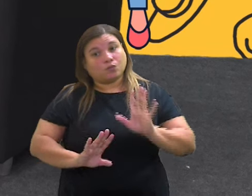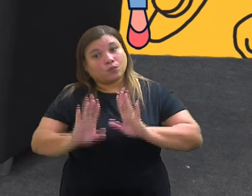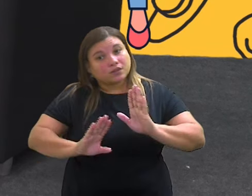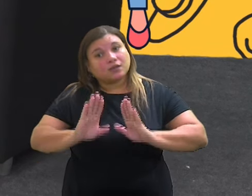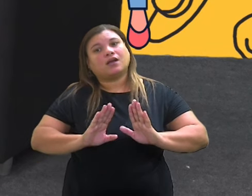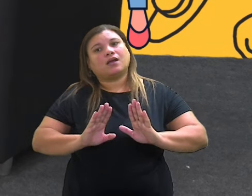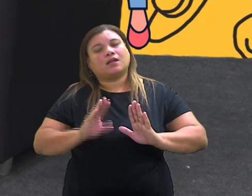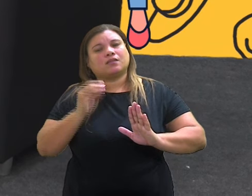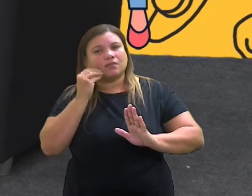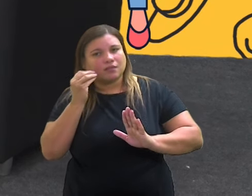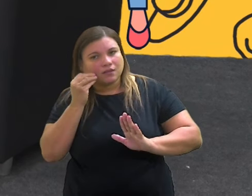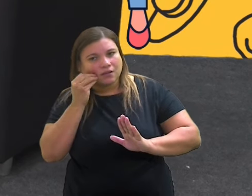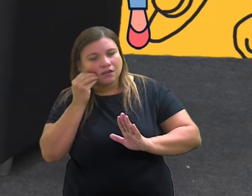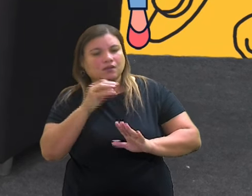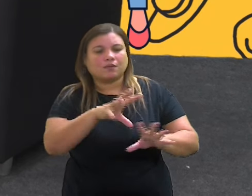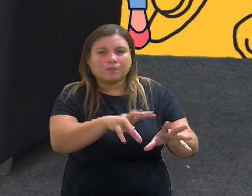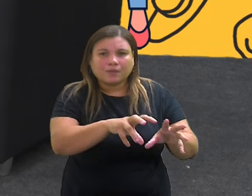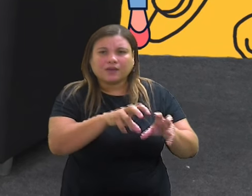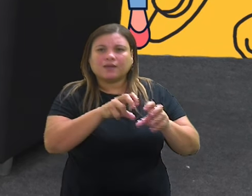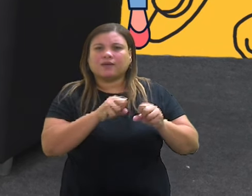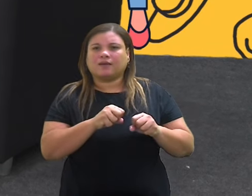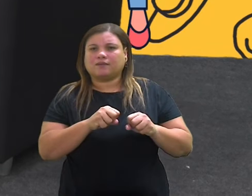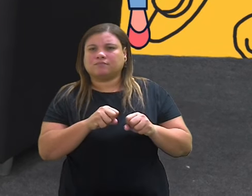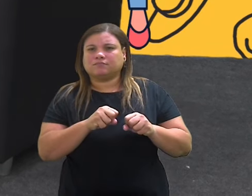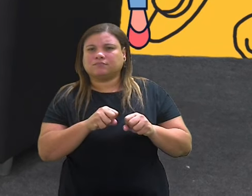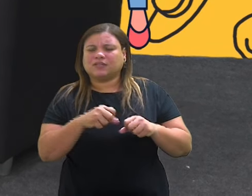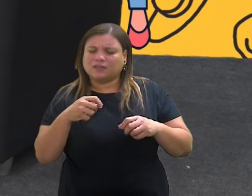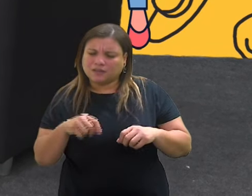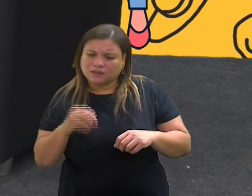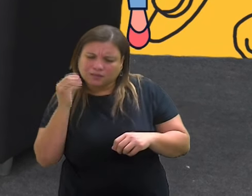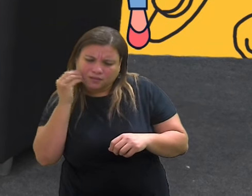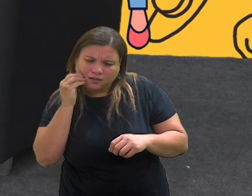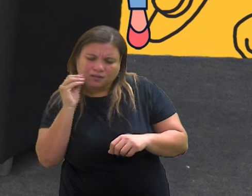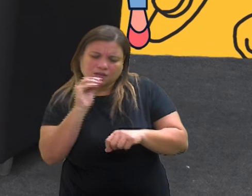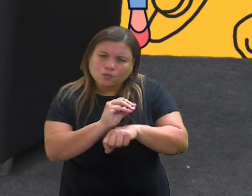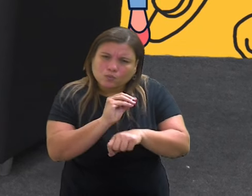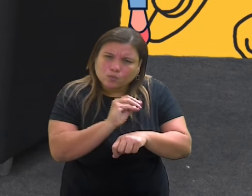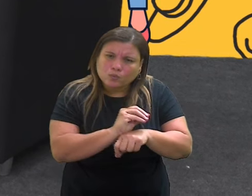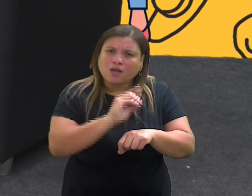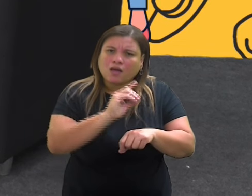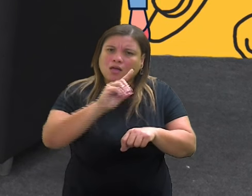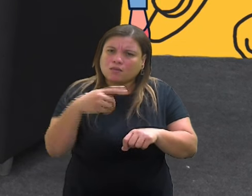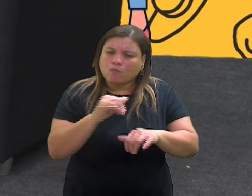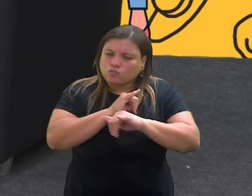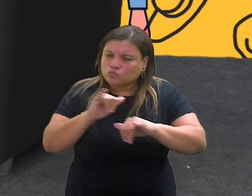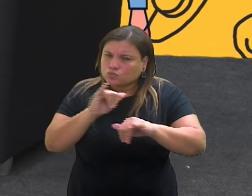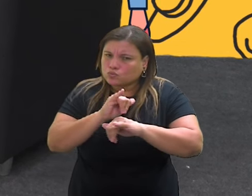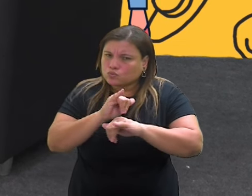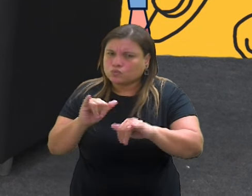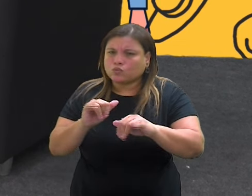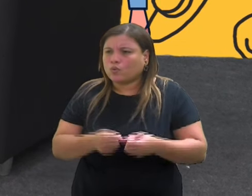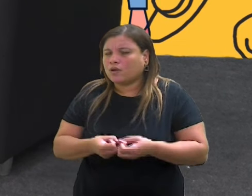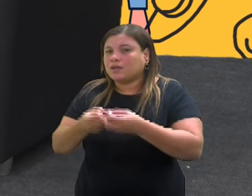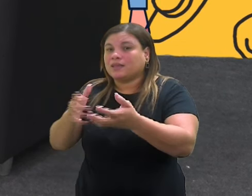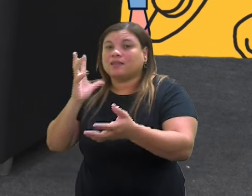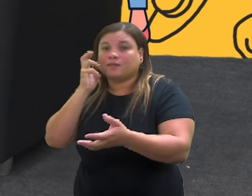um fizer sua parte, ajudar no resgate, ajudar doando as associações que fazem esse resgate, cada vez mais a gente